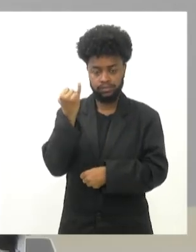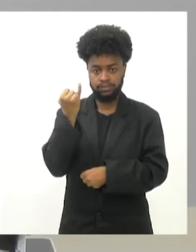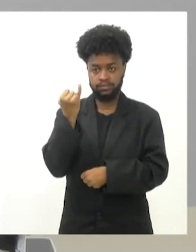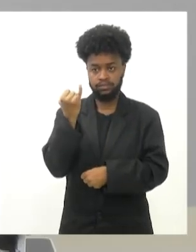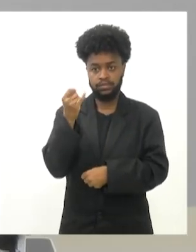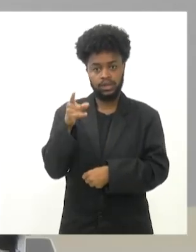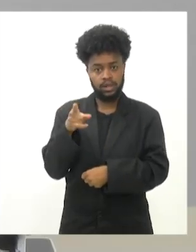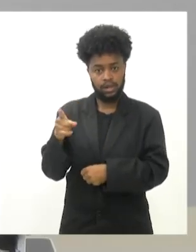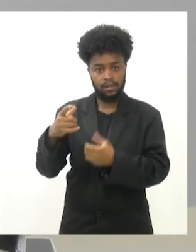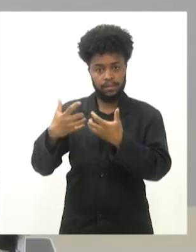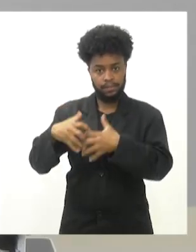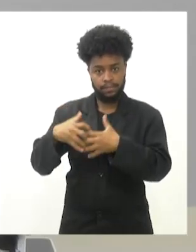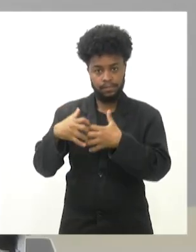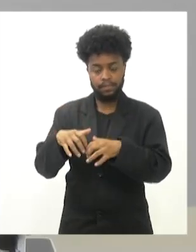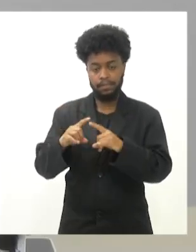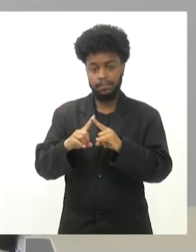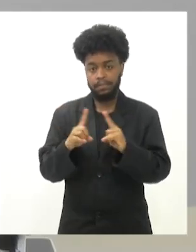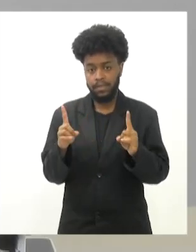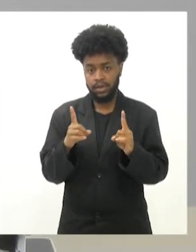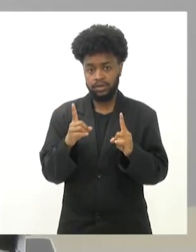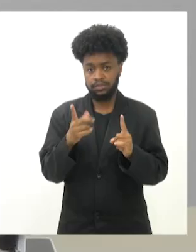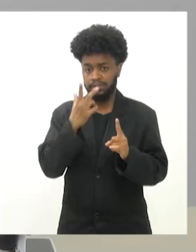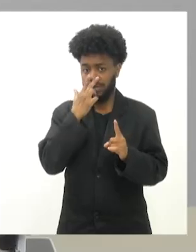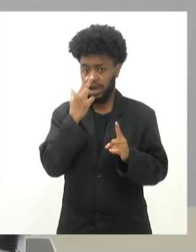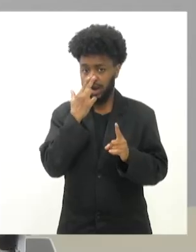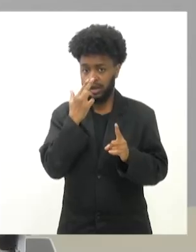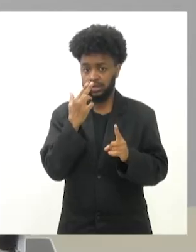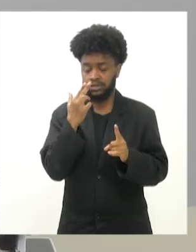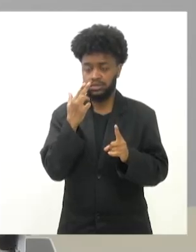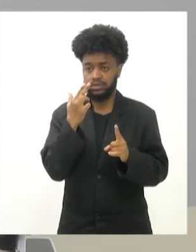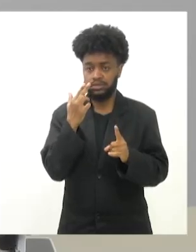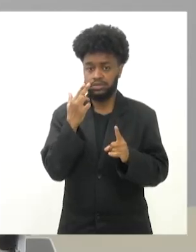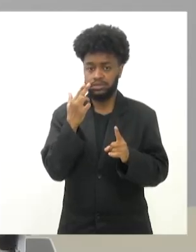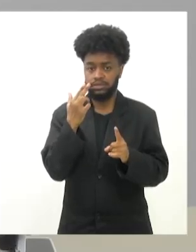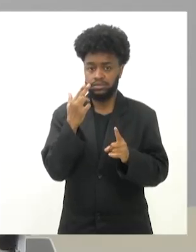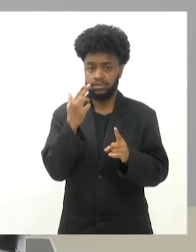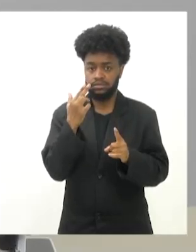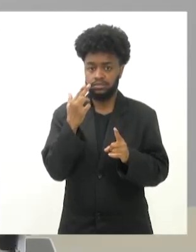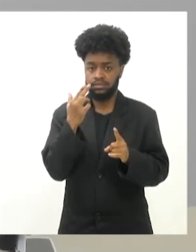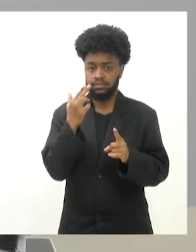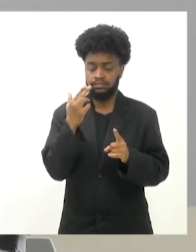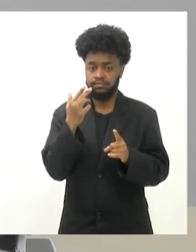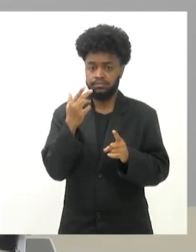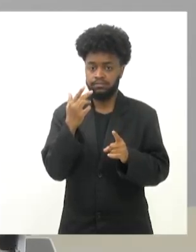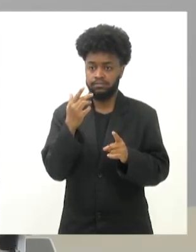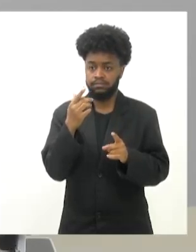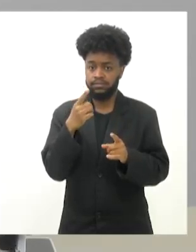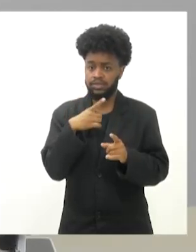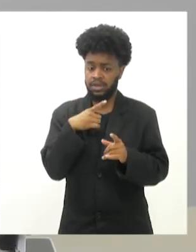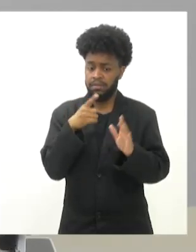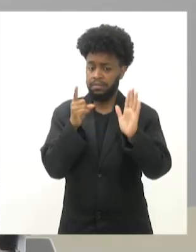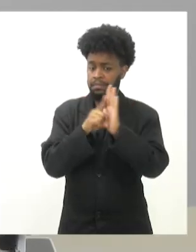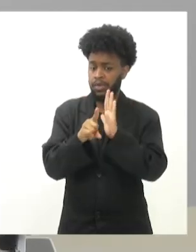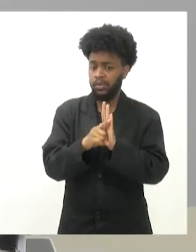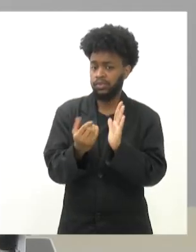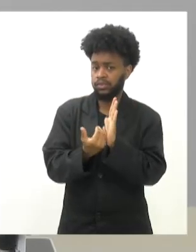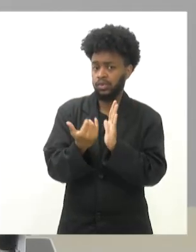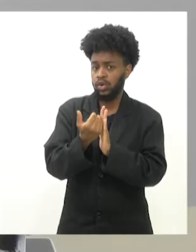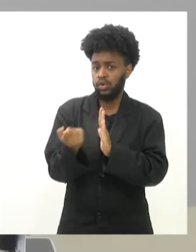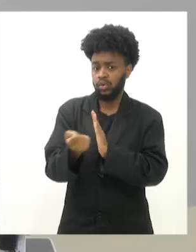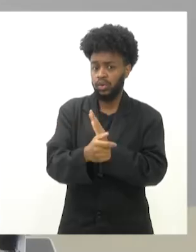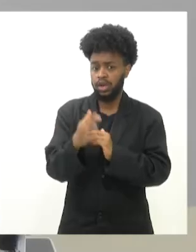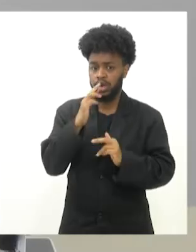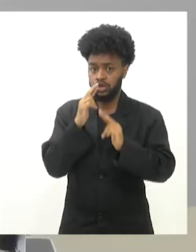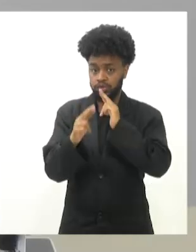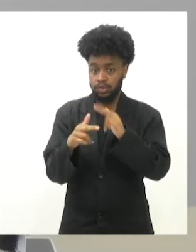em Petrópolis, mas o que se parece é que tem muito mais perguntas do que respostas. Então, eu